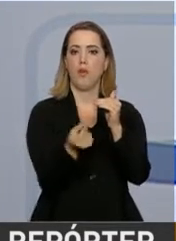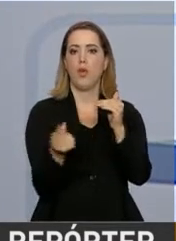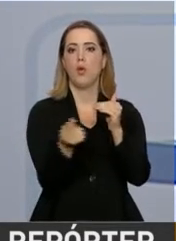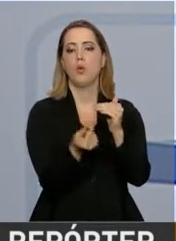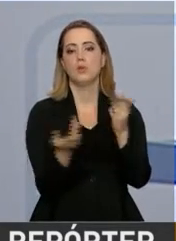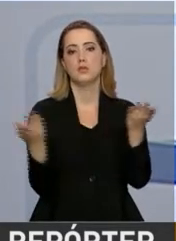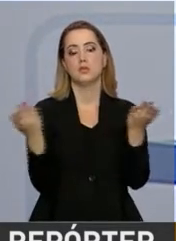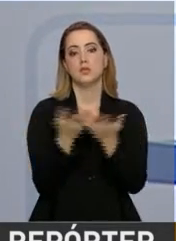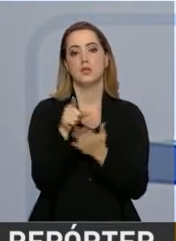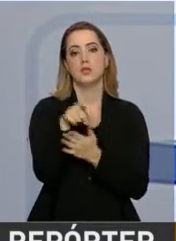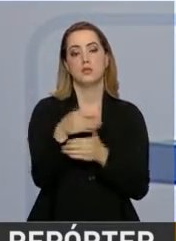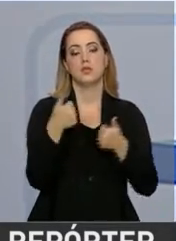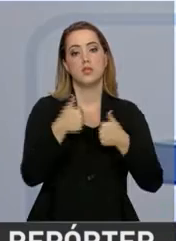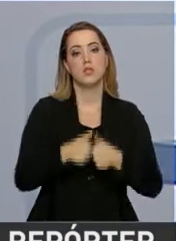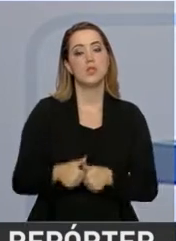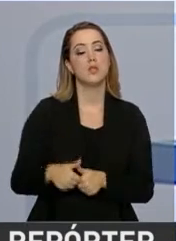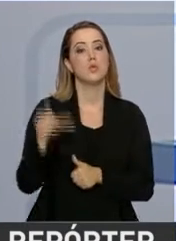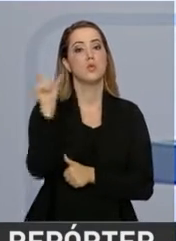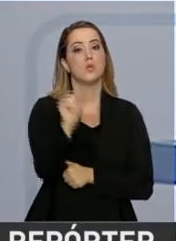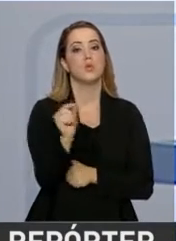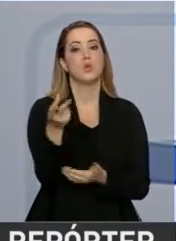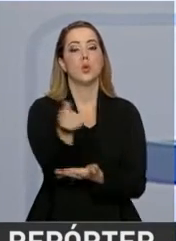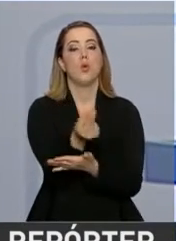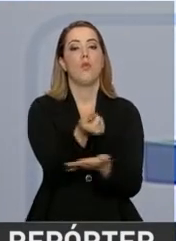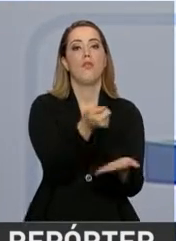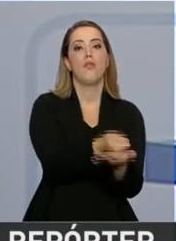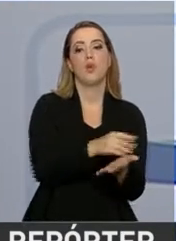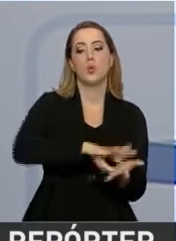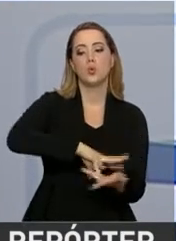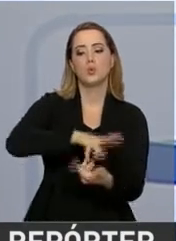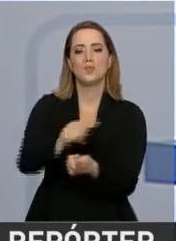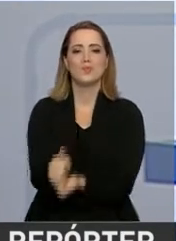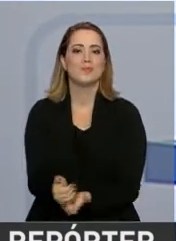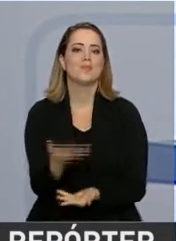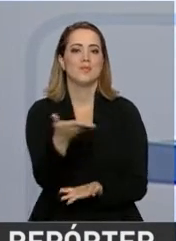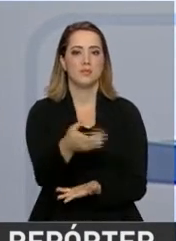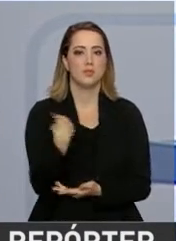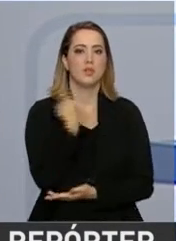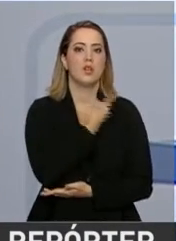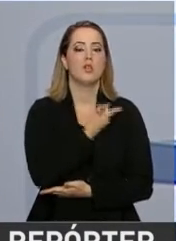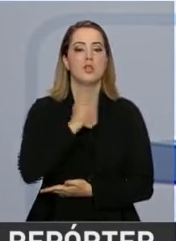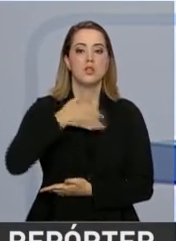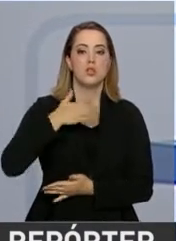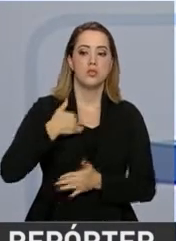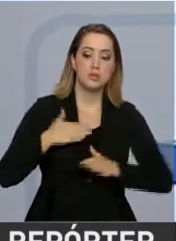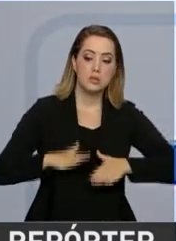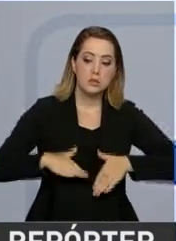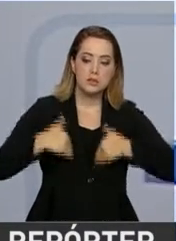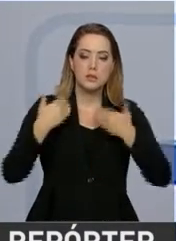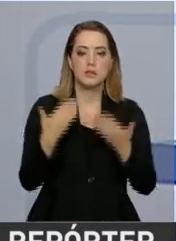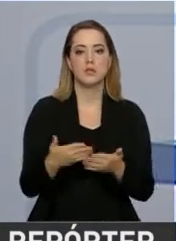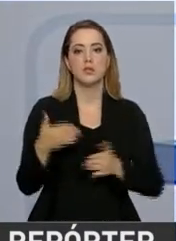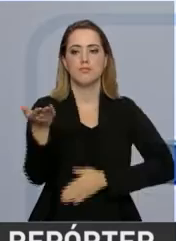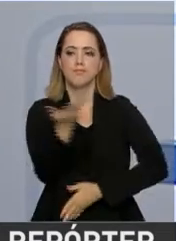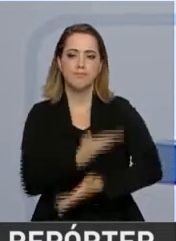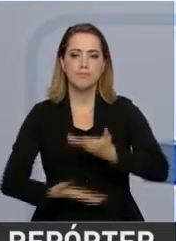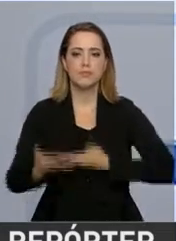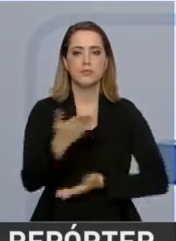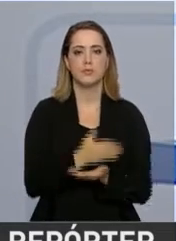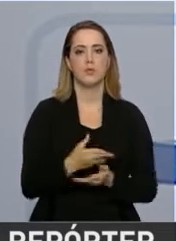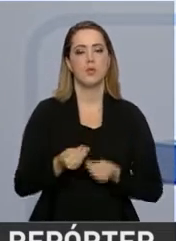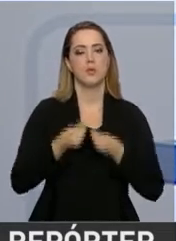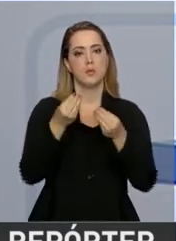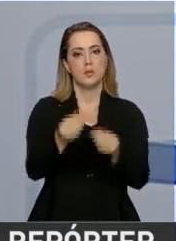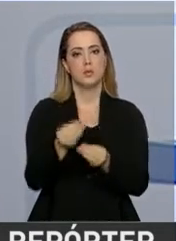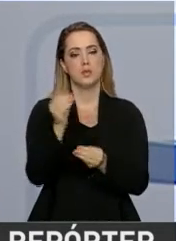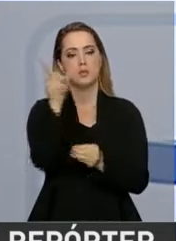estamos combinar preço do mundo estamos utilizando a nossa vanguarda ea nossa capacidade de negociação para dar